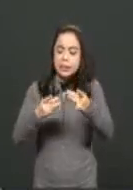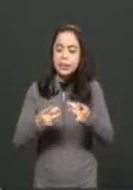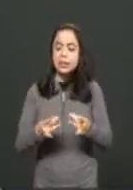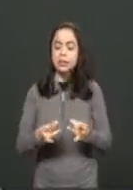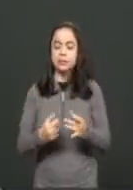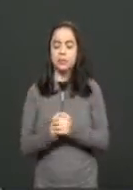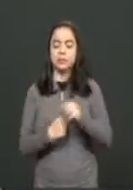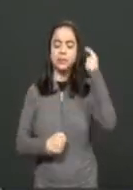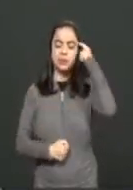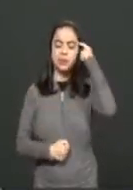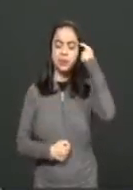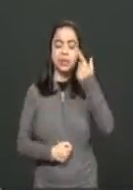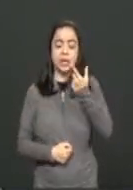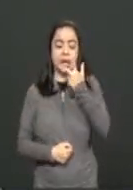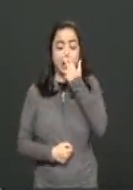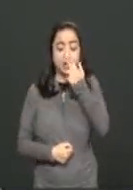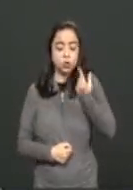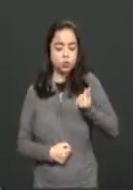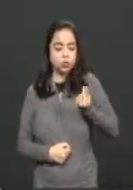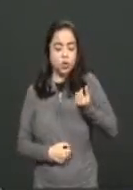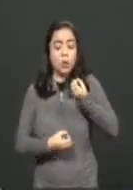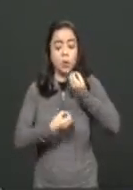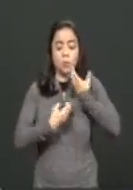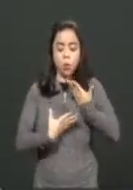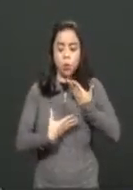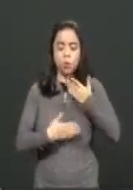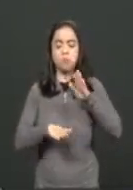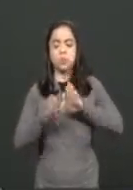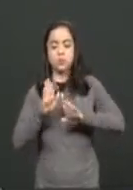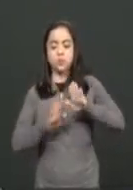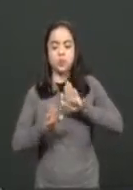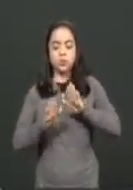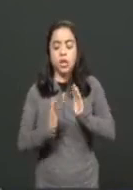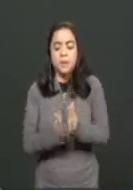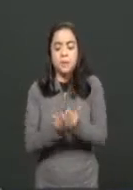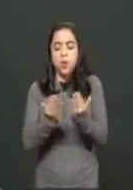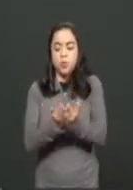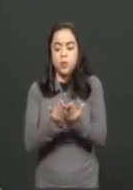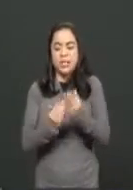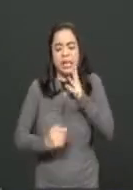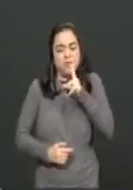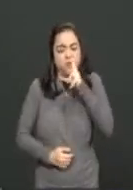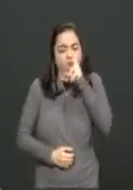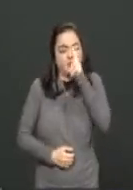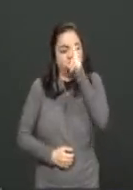acho que esse orçamento é, na verdade, sim, suficiente, pelo menos para a extrema pobreza. Eu